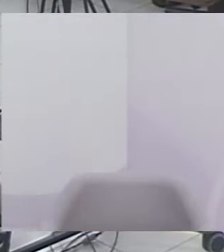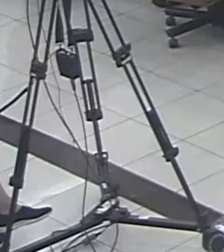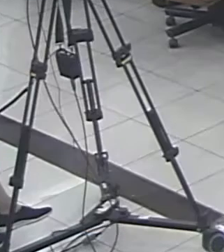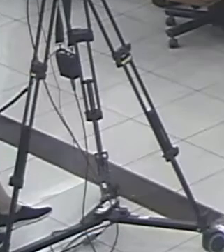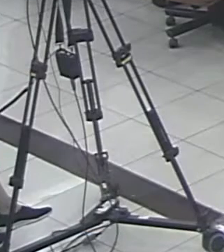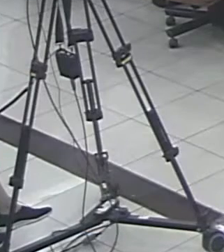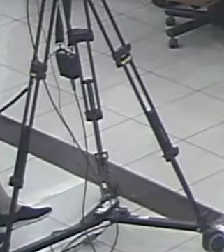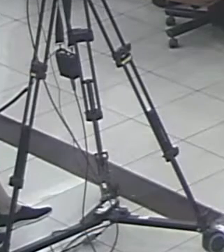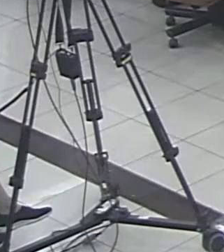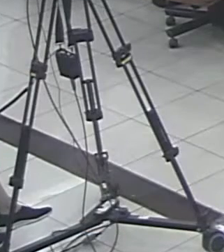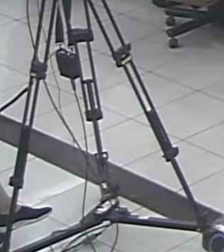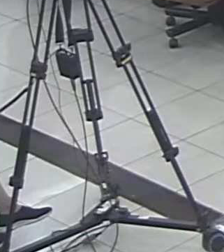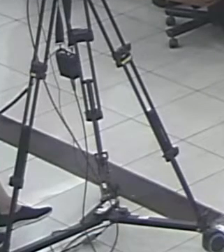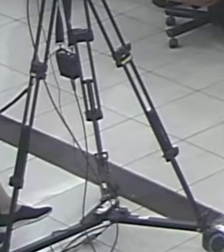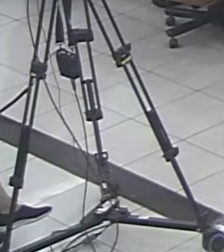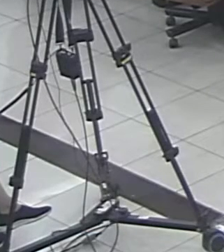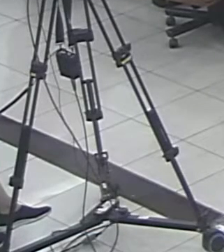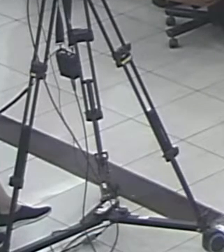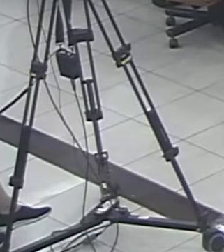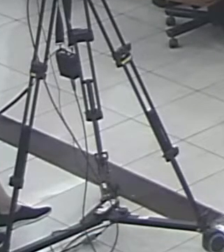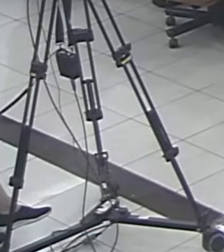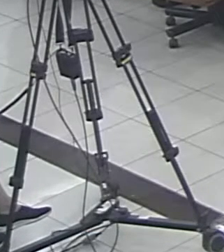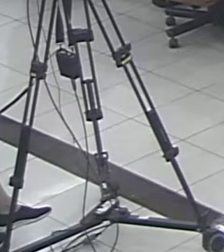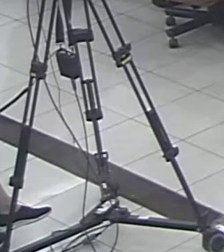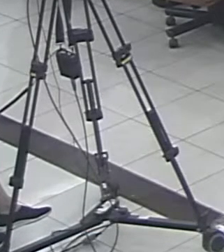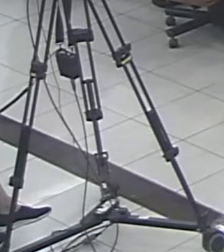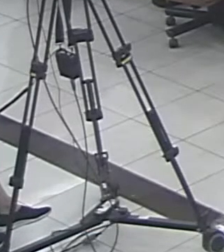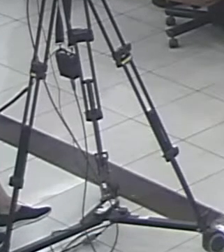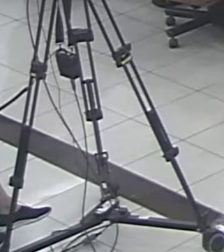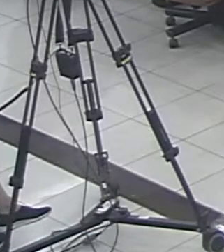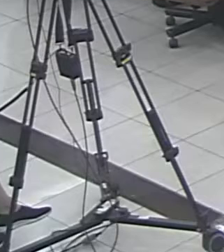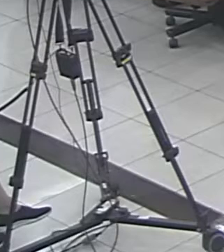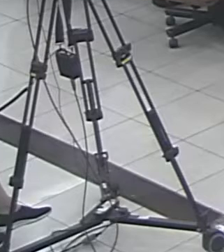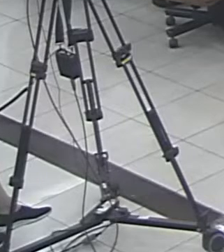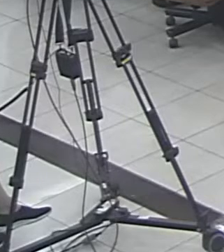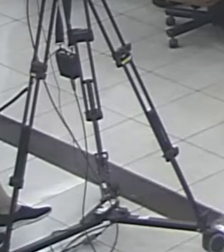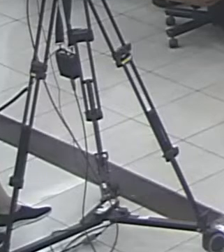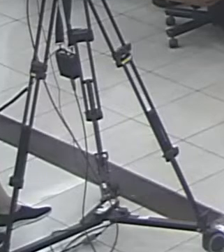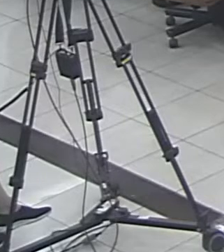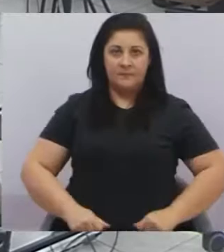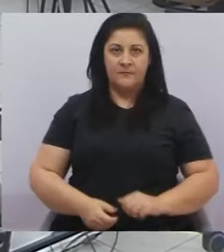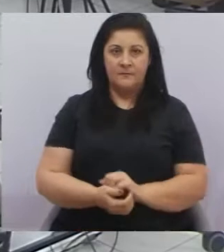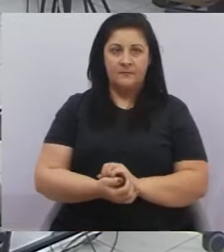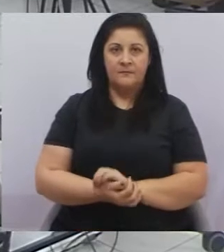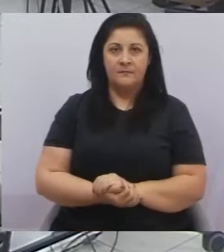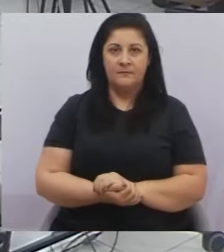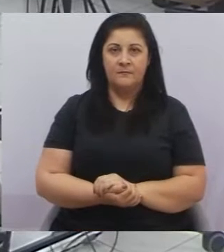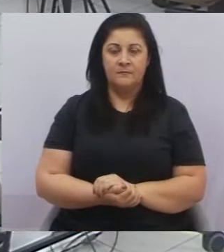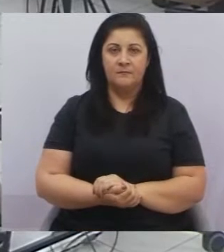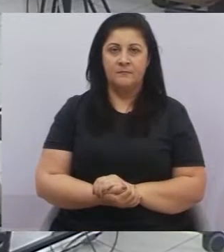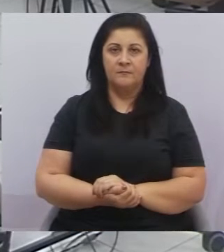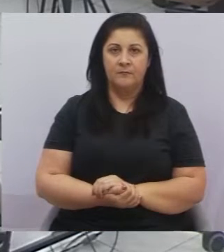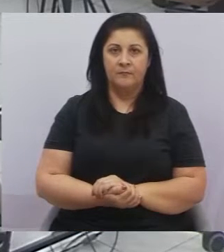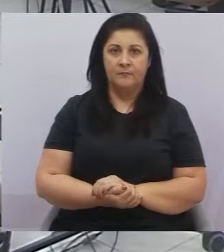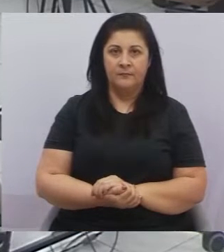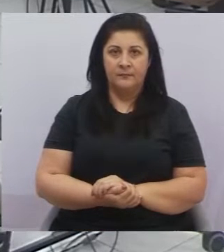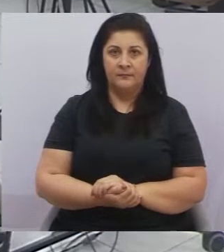Requerimento está em votação. Os que forem contrários, por favor, se manifestem levantando os braços. Requerimento aprovado. Próximo requerimento.